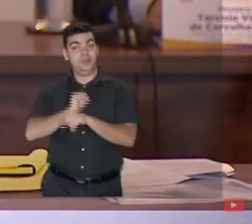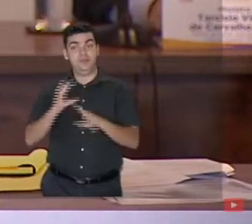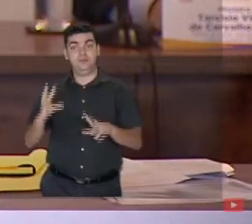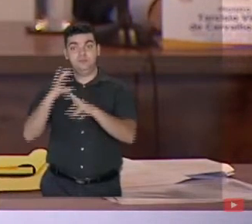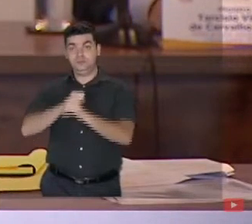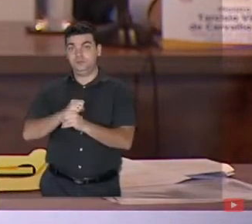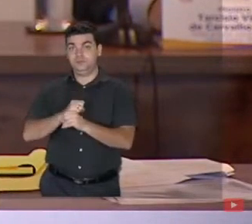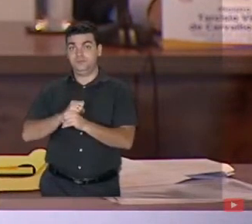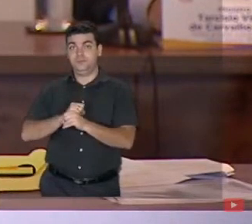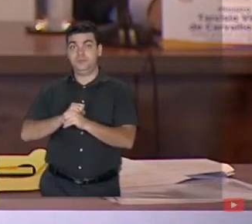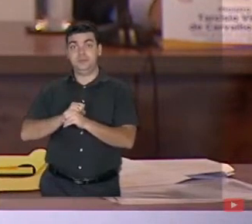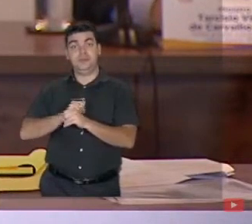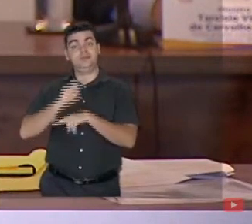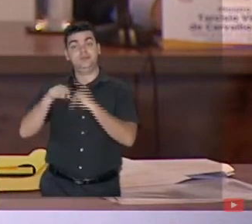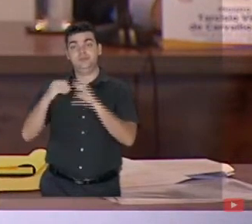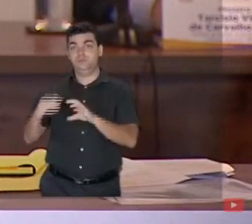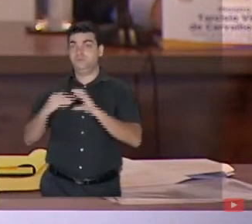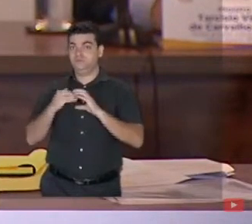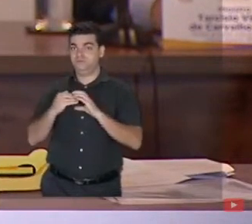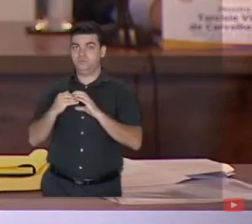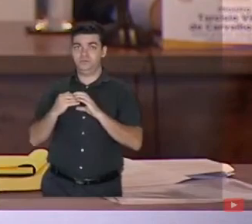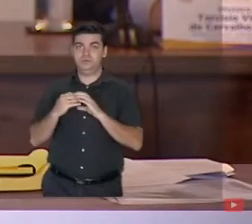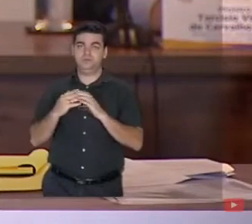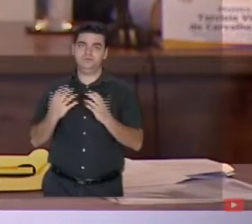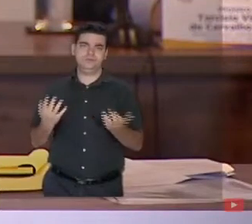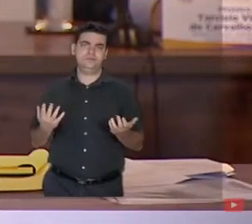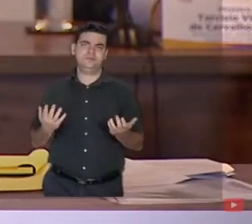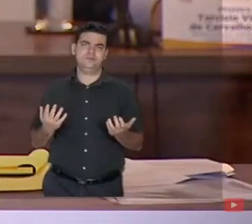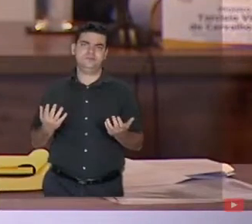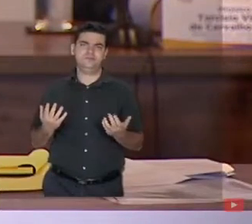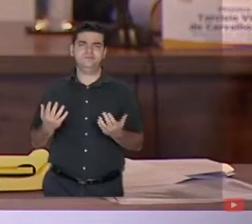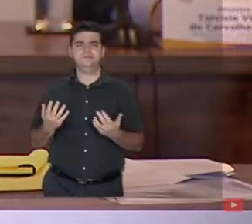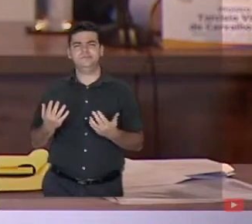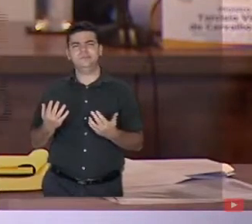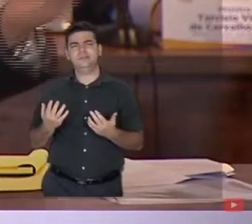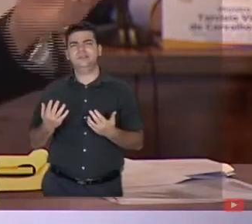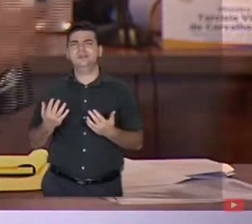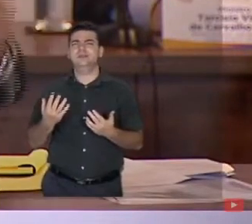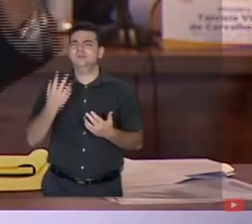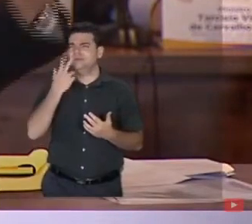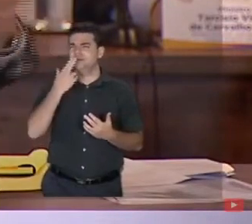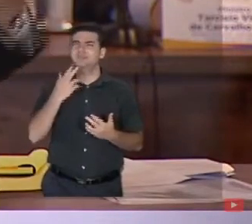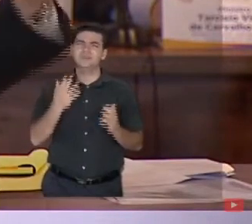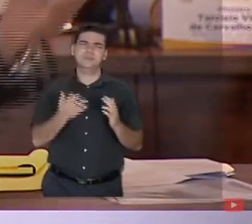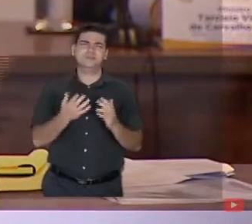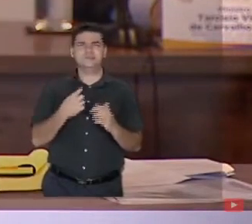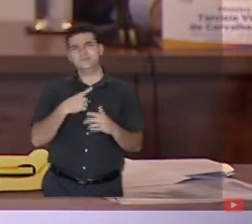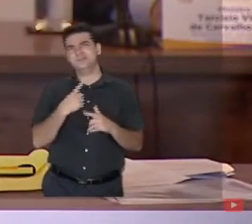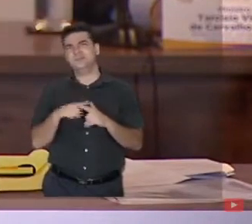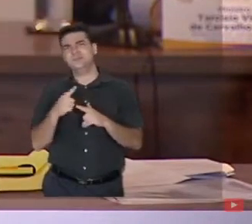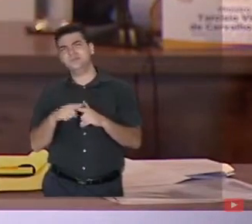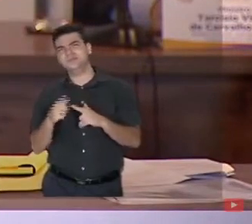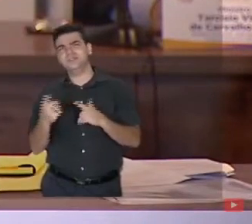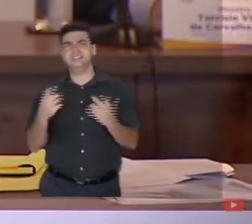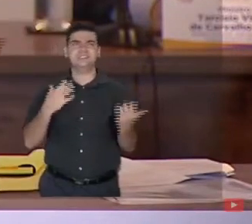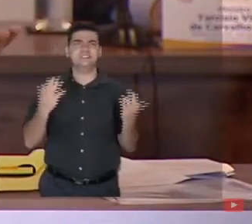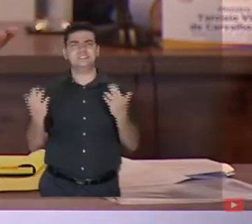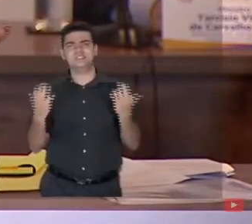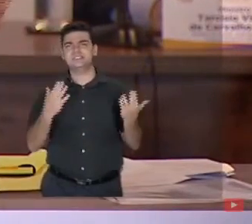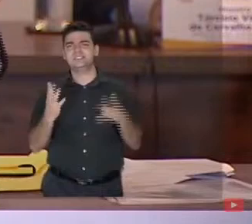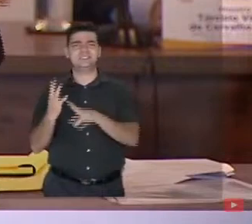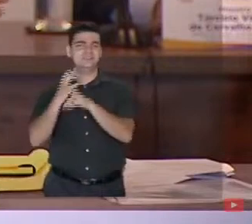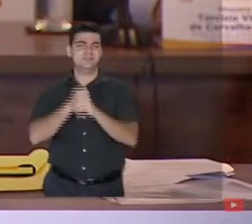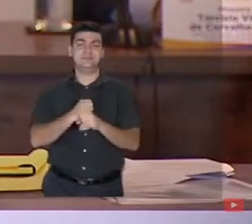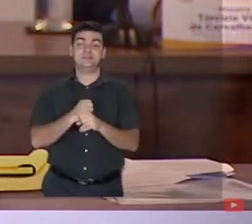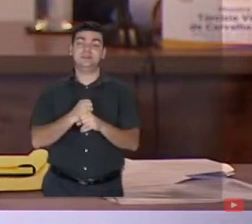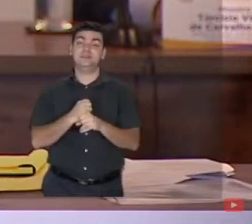totalização, e, portanto, não há essa dualidade, o que até seria problemático você ter totalizações em pontos diferentes.